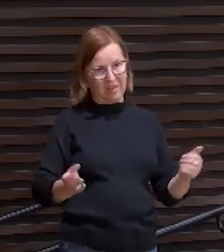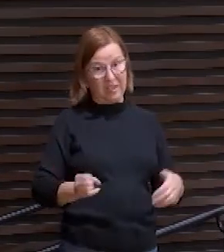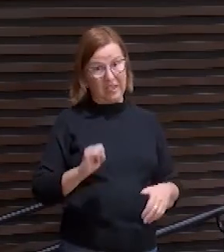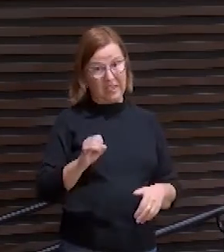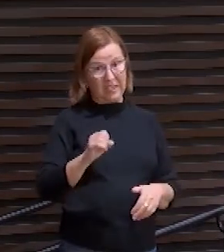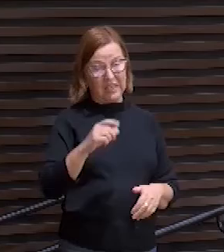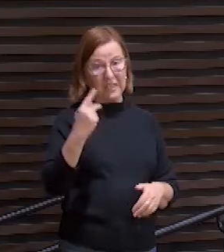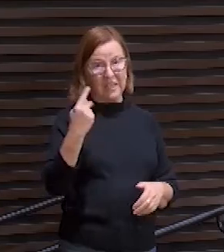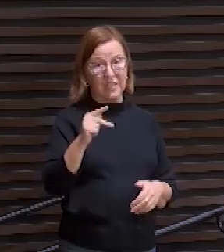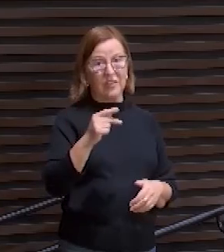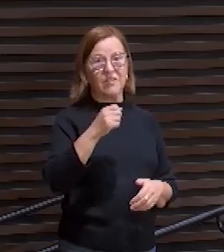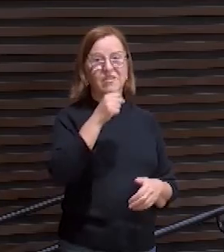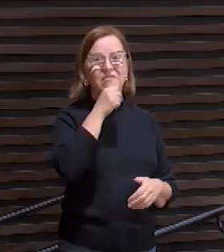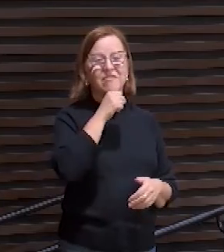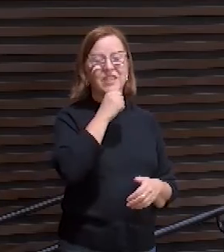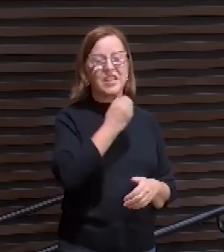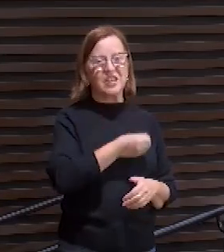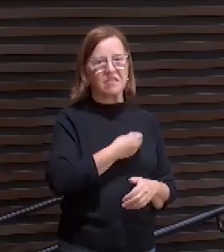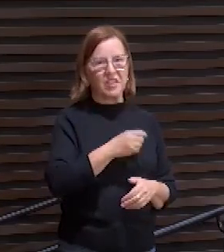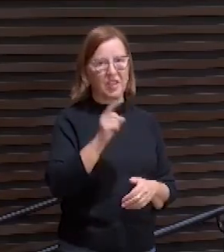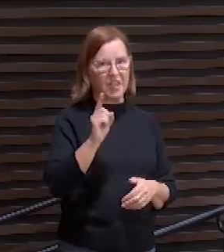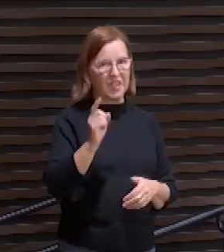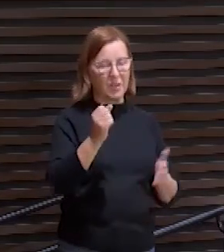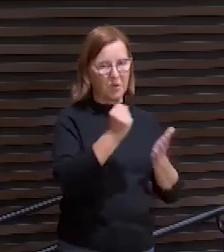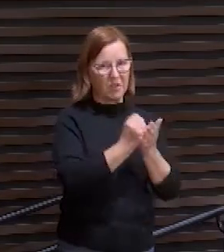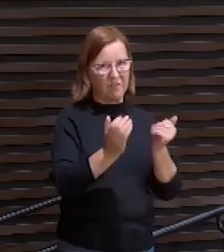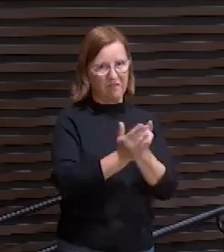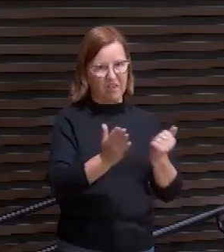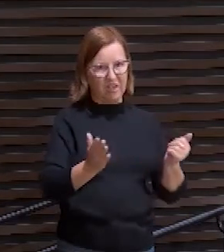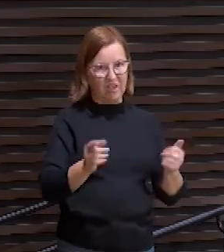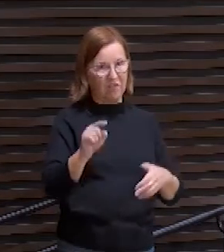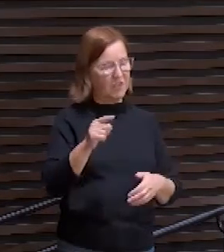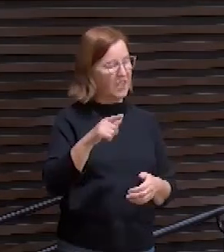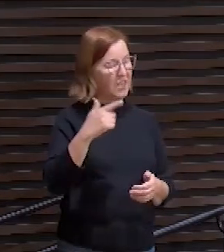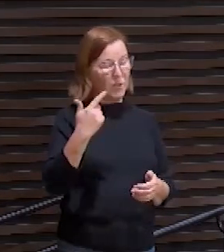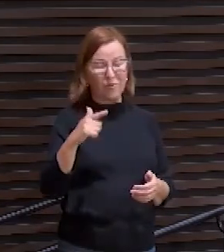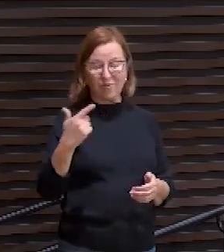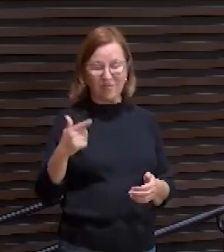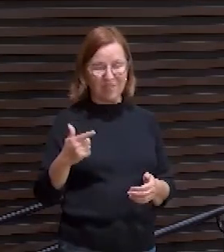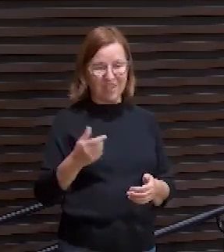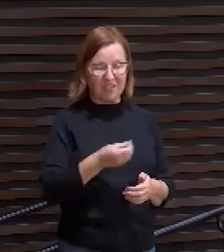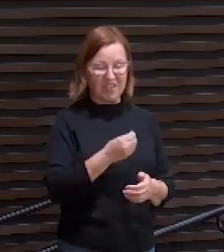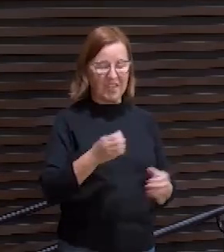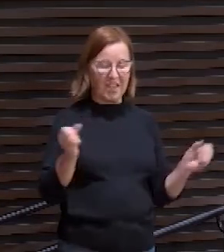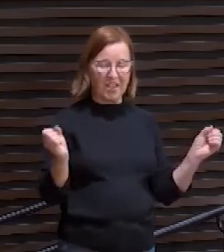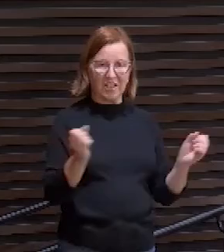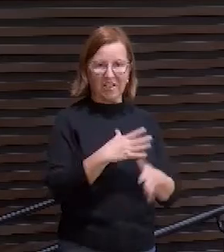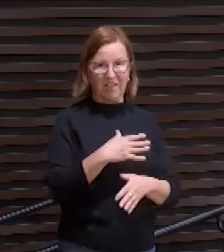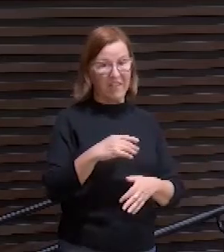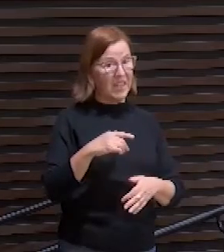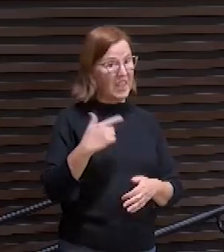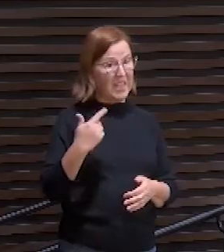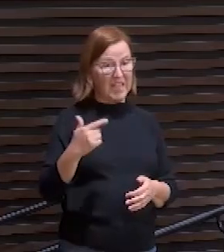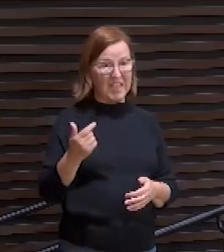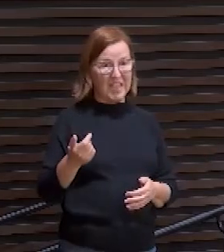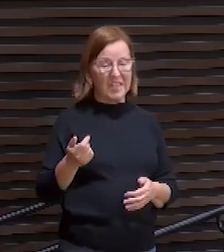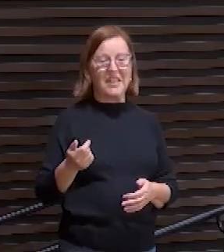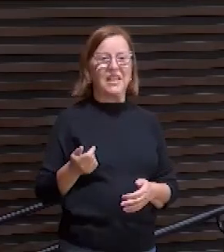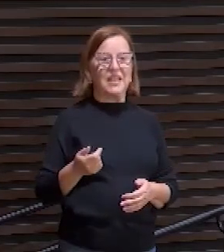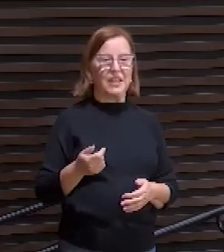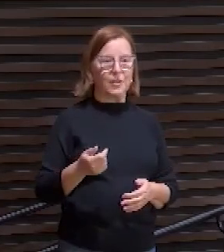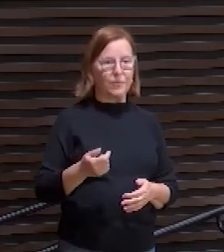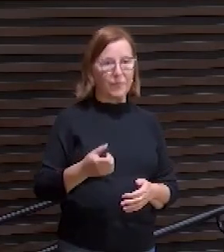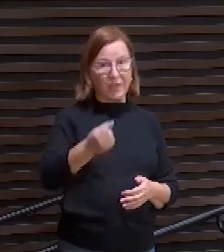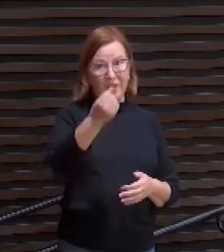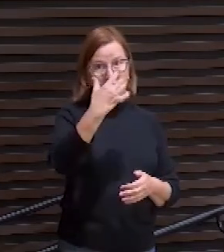crucificado, você não receberá uma vida nova, nem o patrocínio do Espírito Santo, que vai te capacitar verdadeiramente